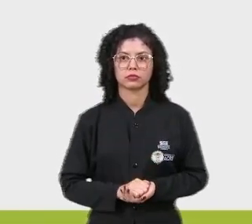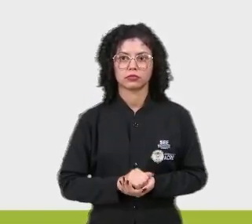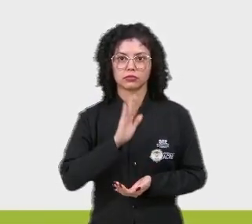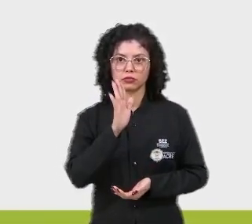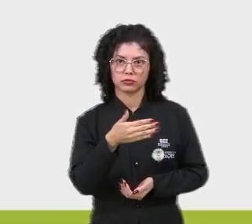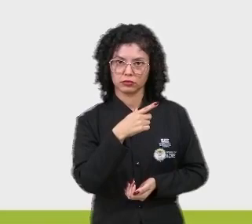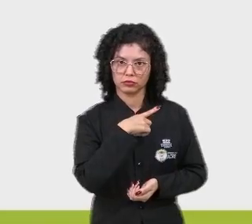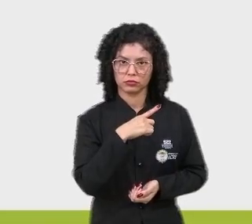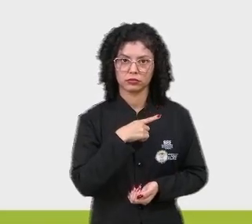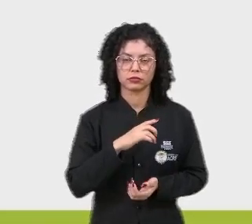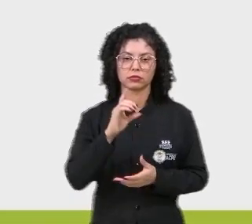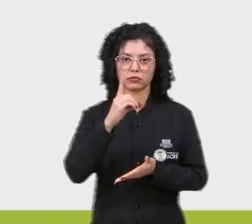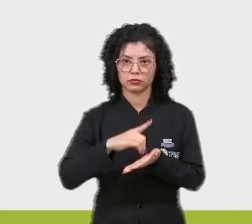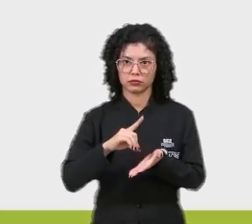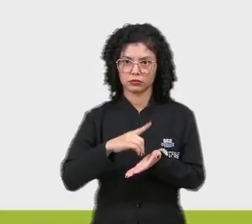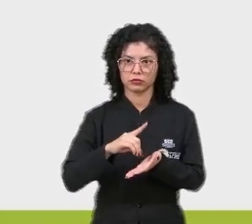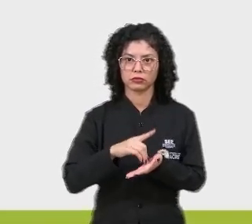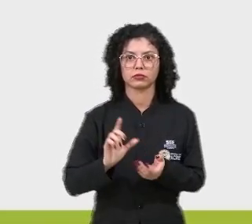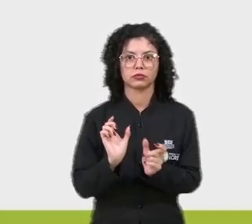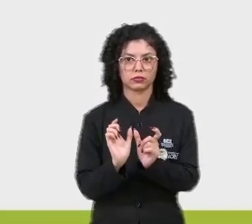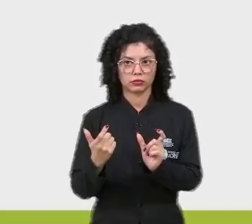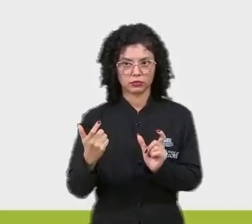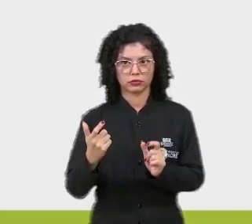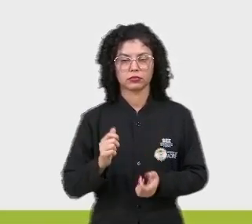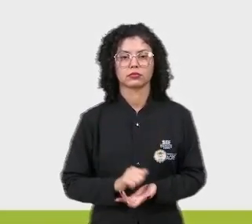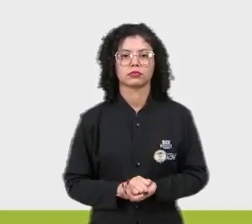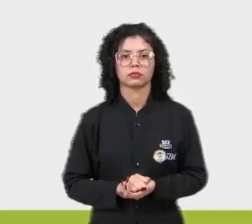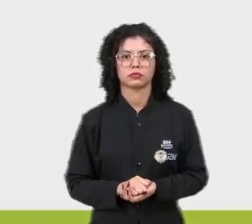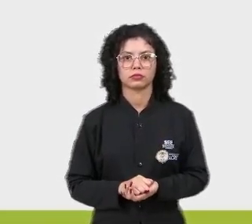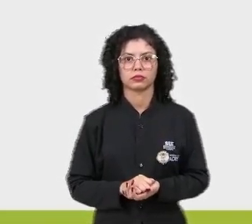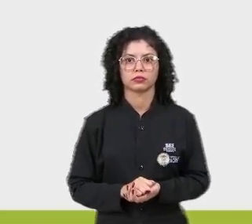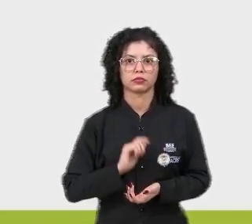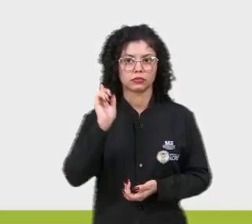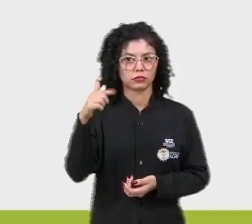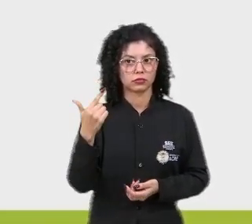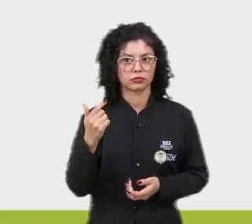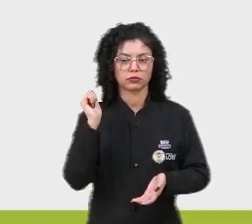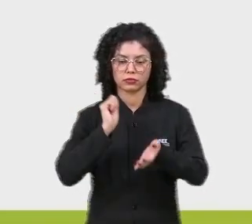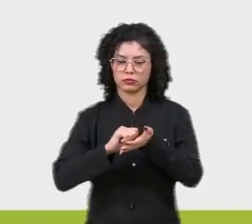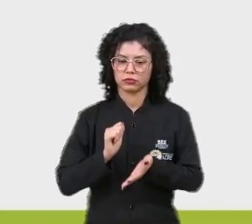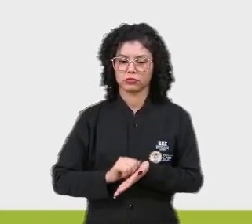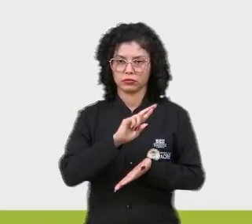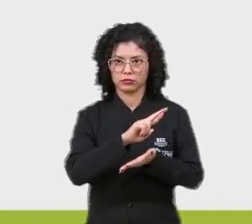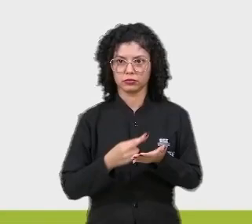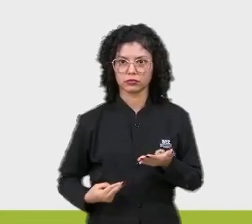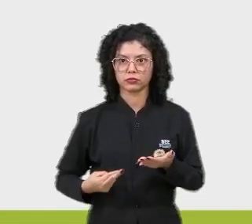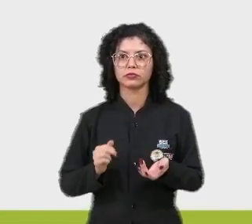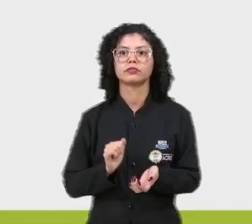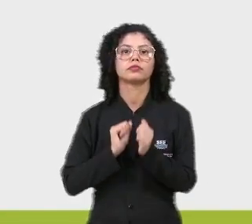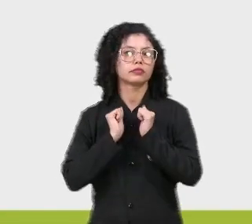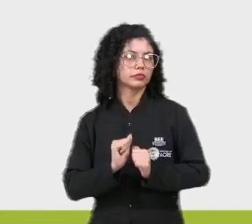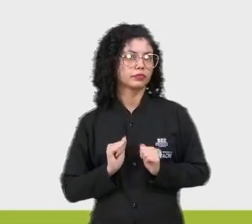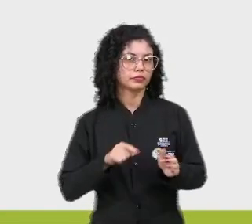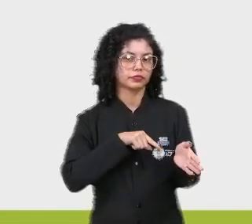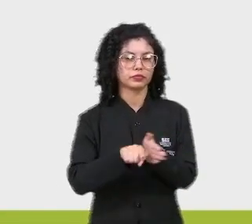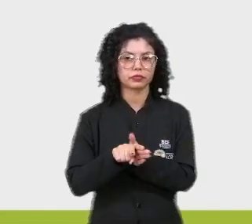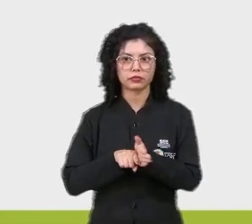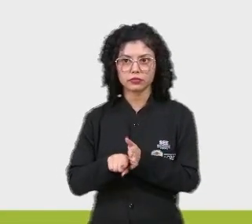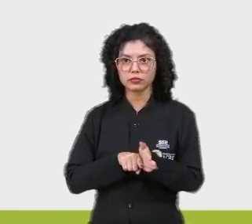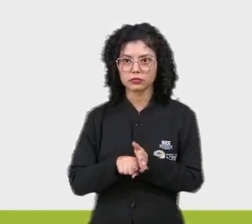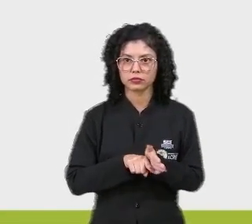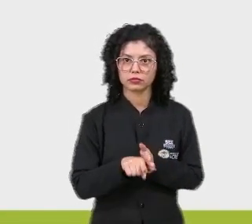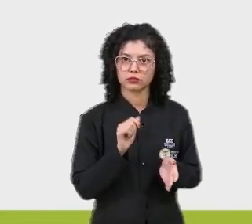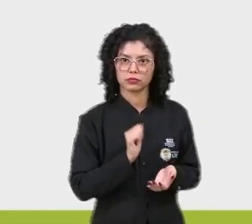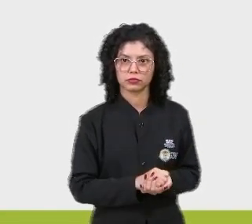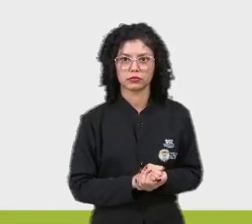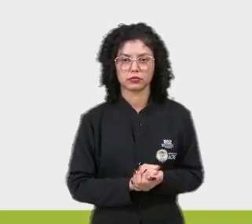já existem né até dicionários de sinônimos eh lá quando você for escrever sua redação Você pode pesquisar é